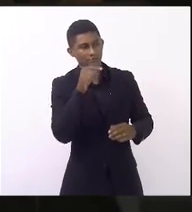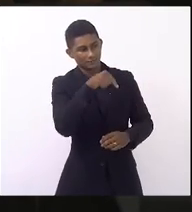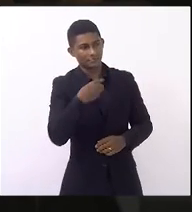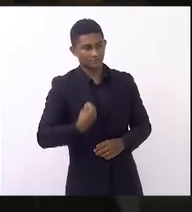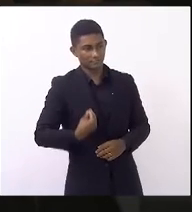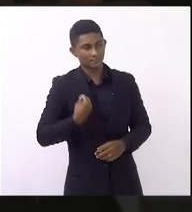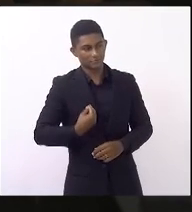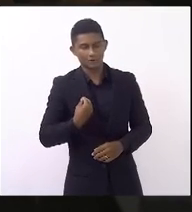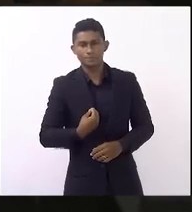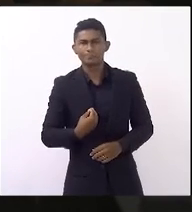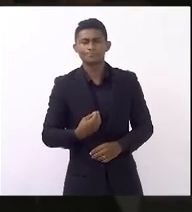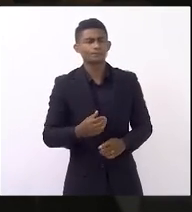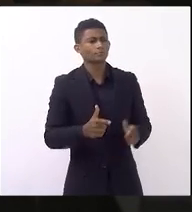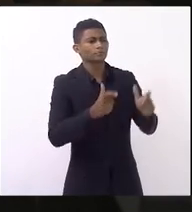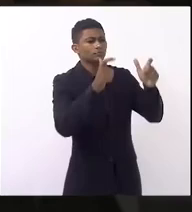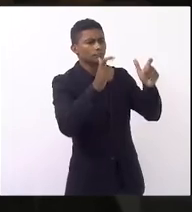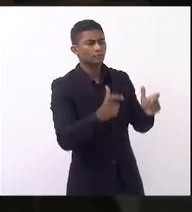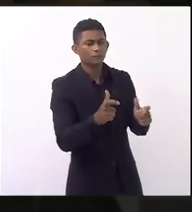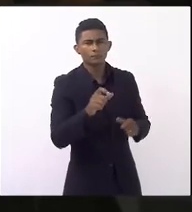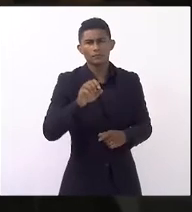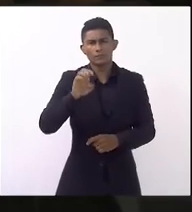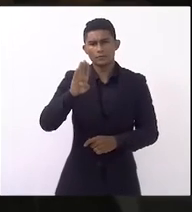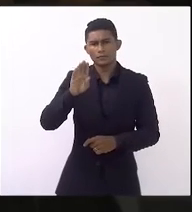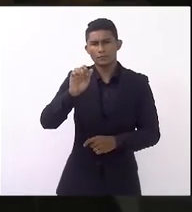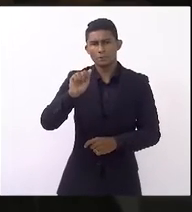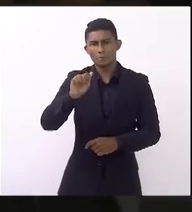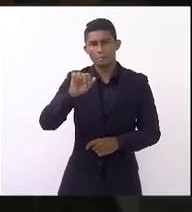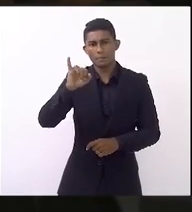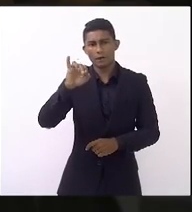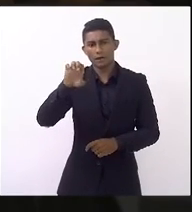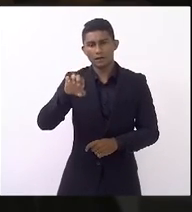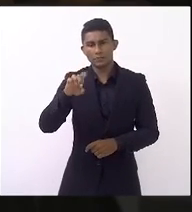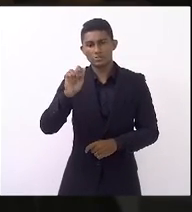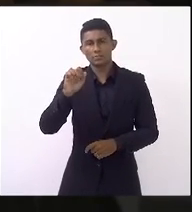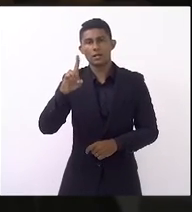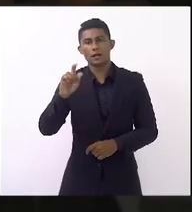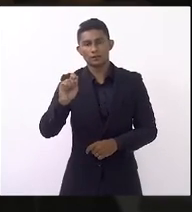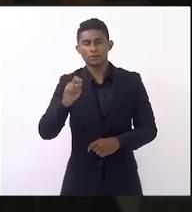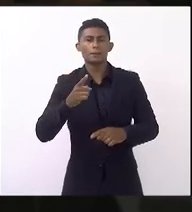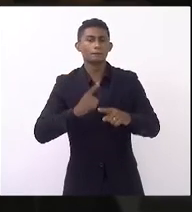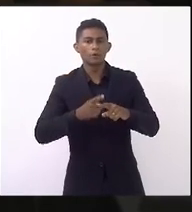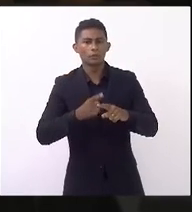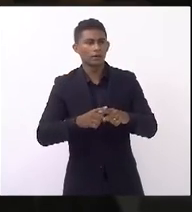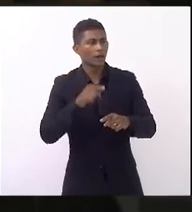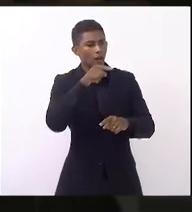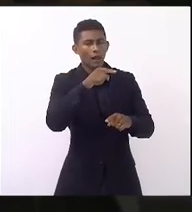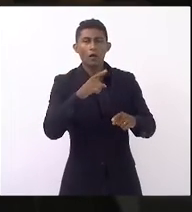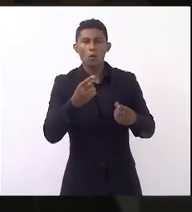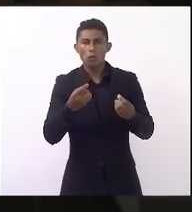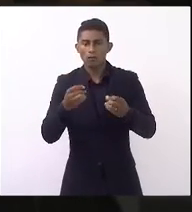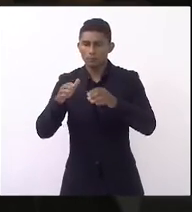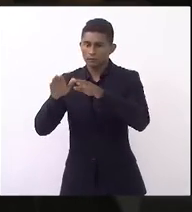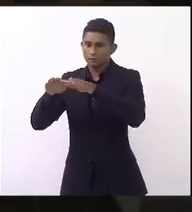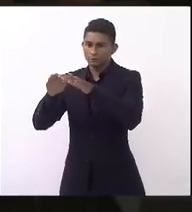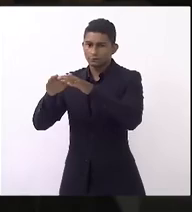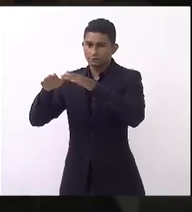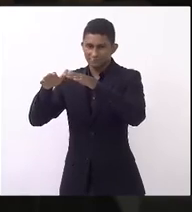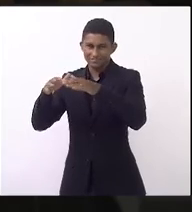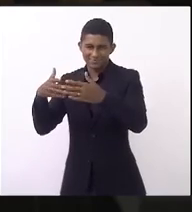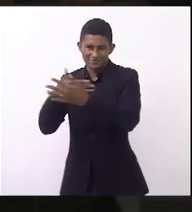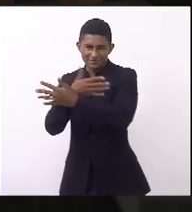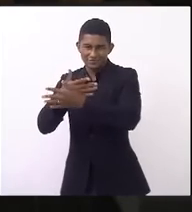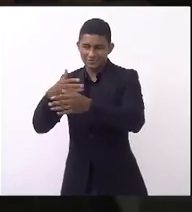O nome é Baixada, exatamente, porque aquilo é um baixio cheio de